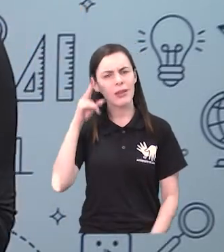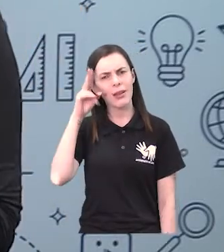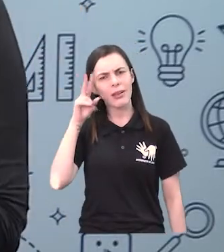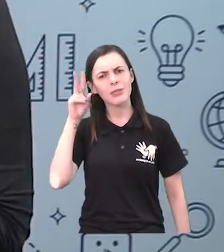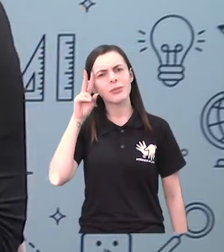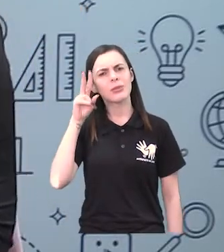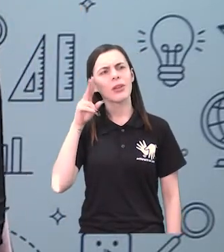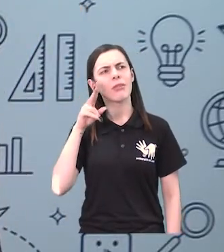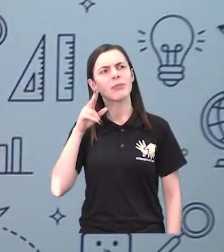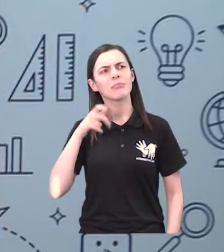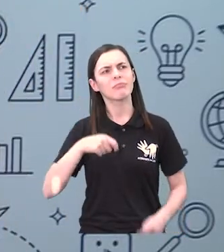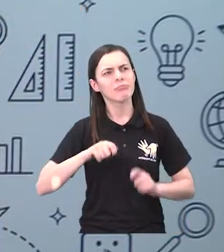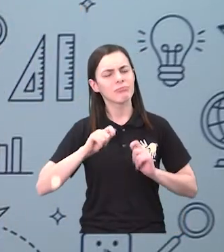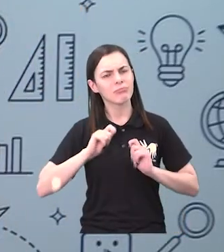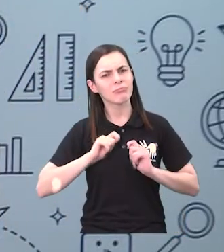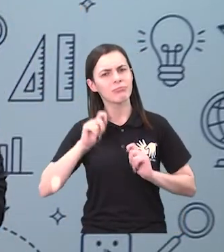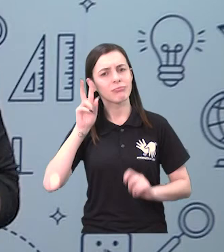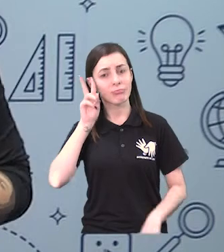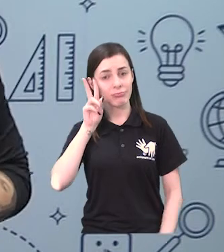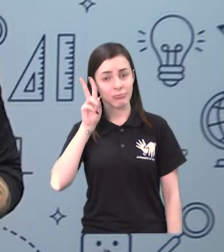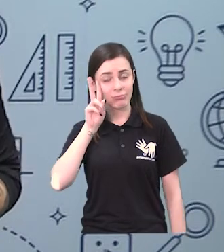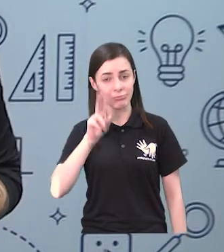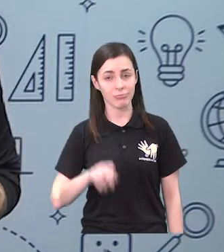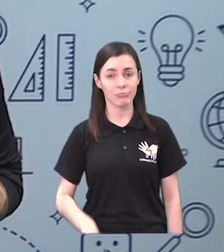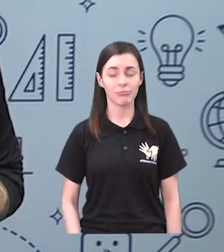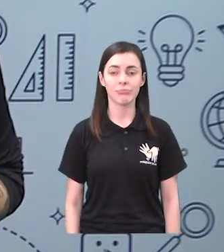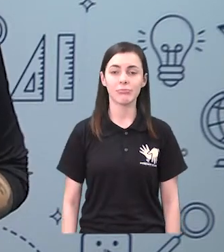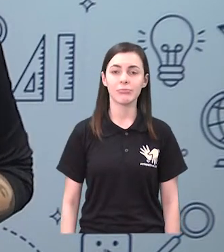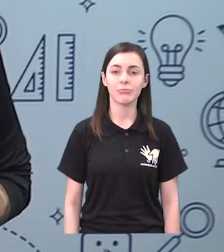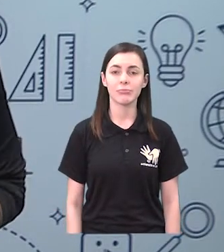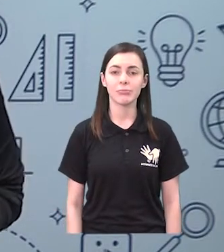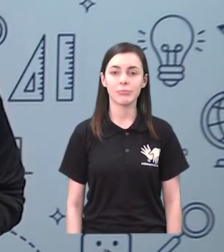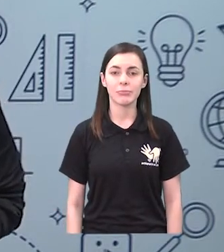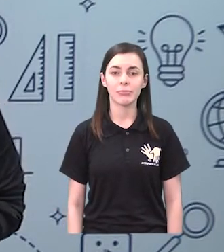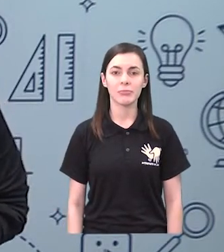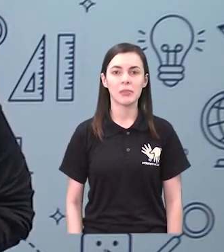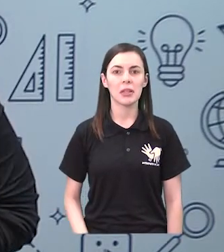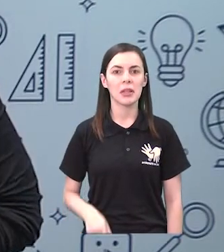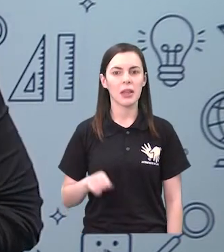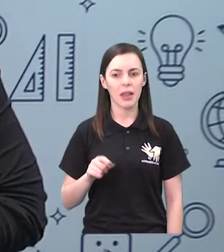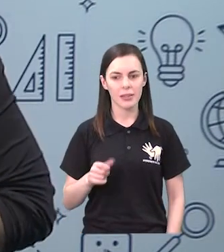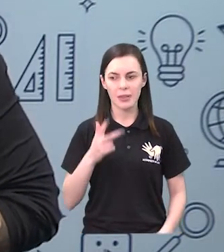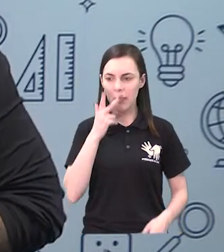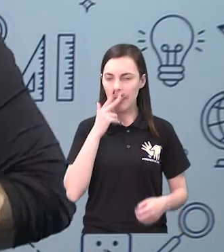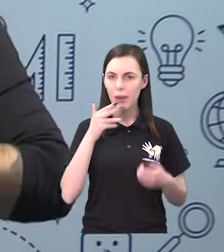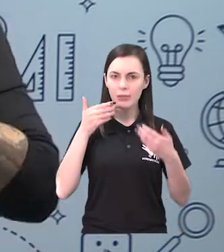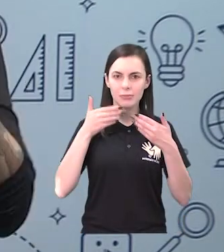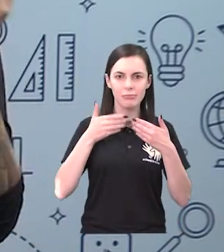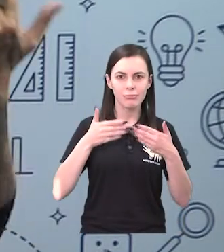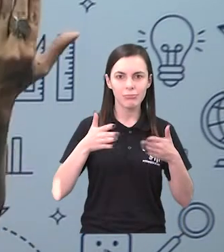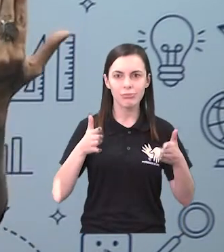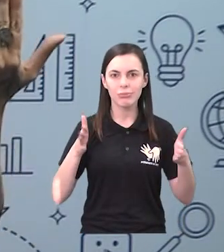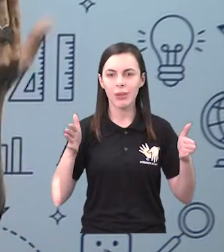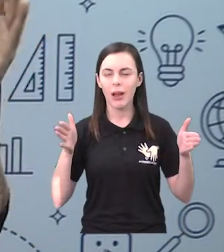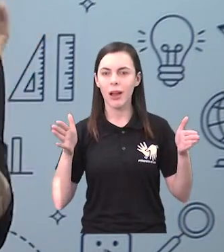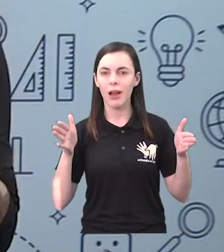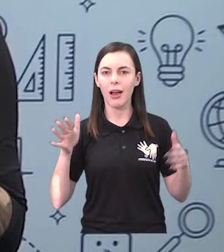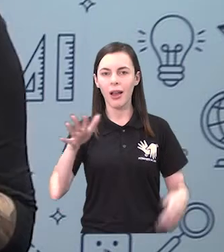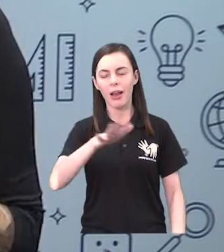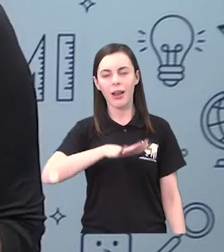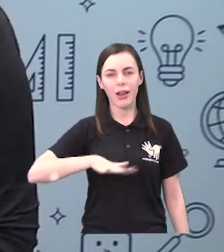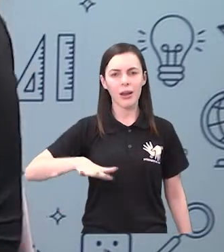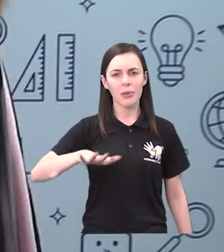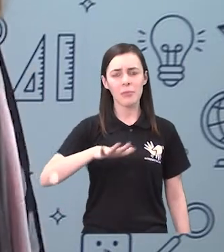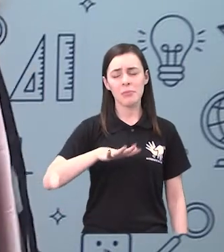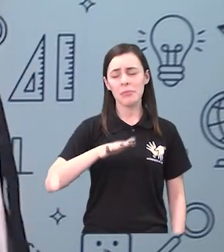que essa história me fez lembrar essa conexão é bem Ampla Eu